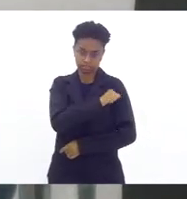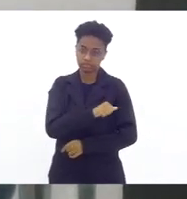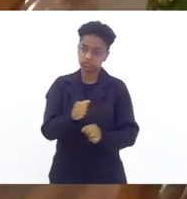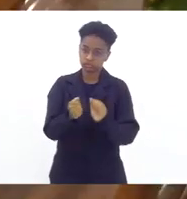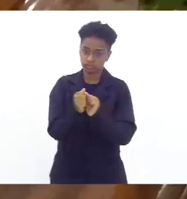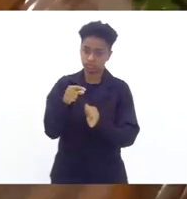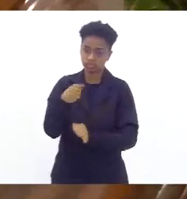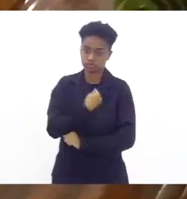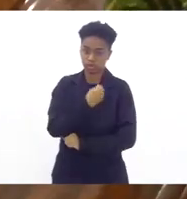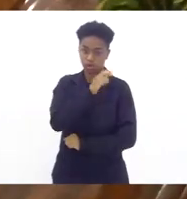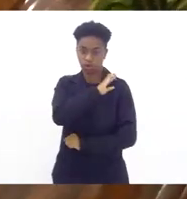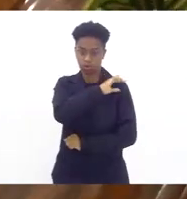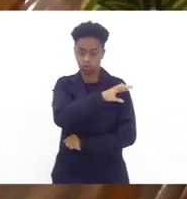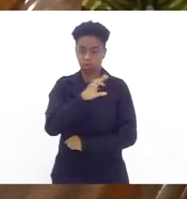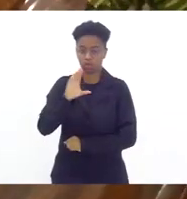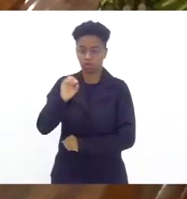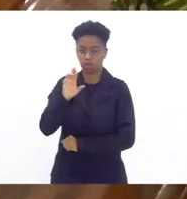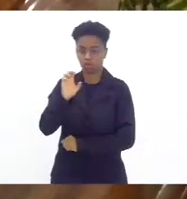Coronel